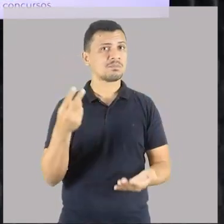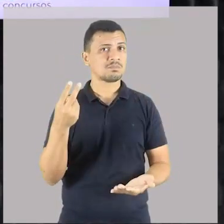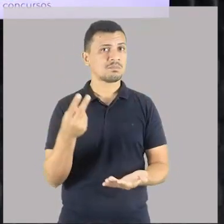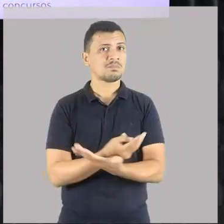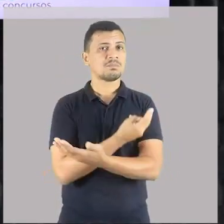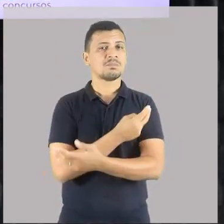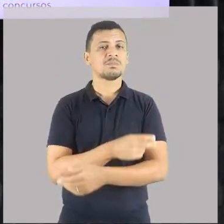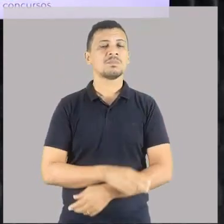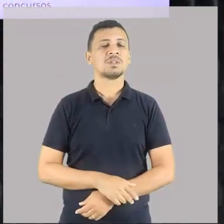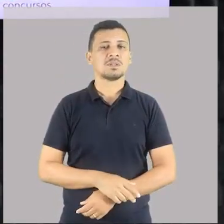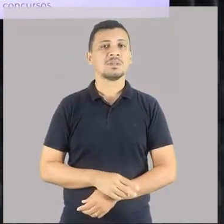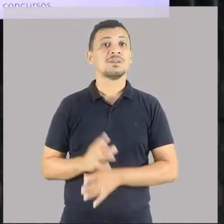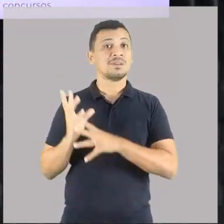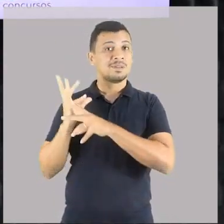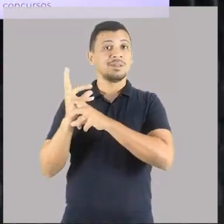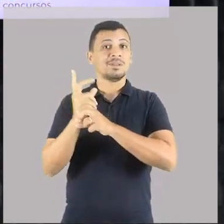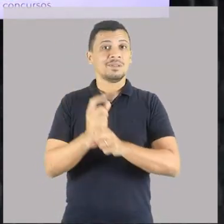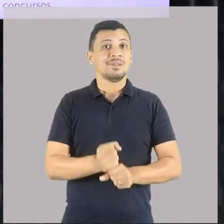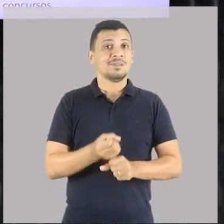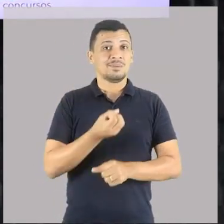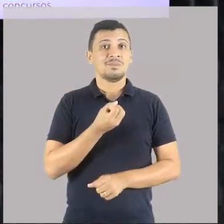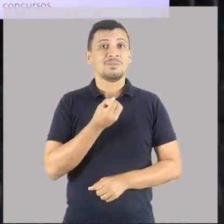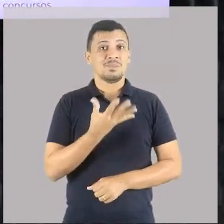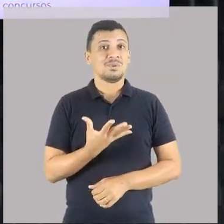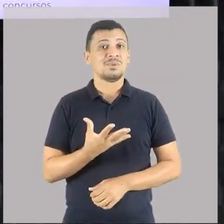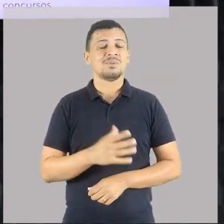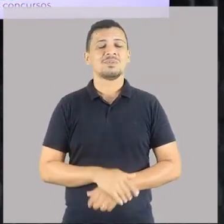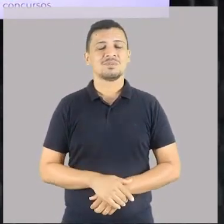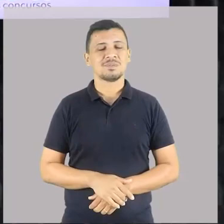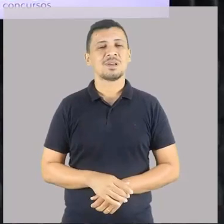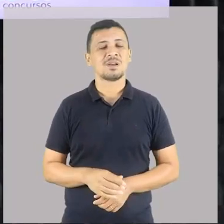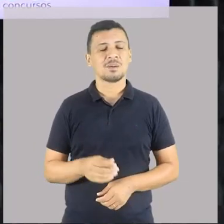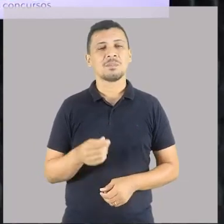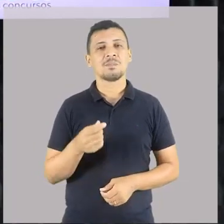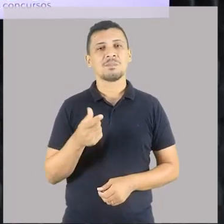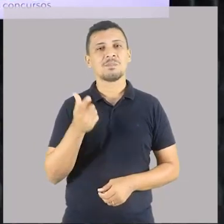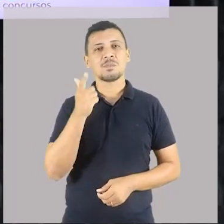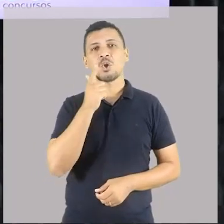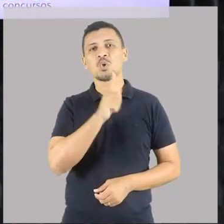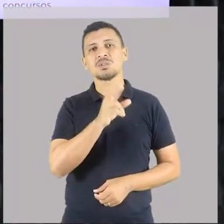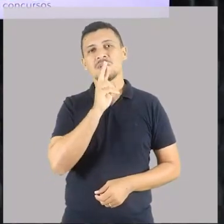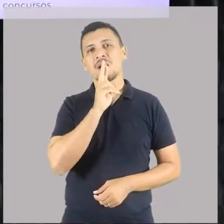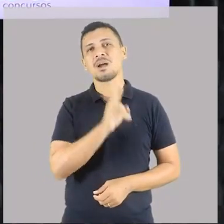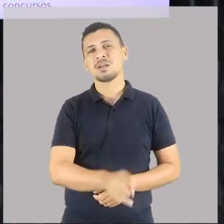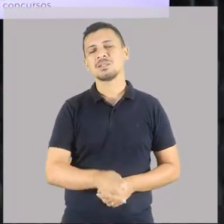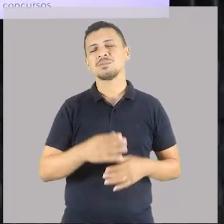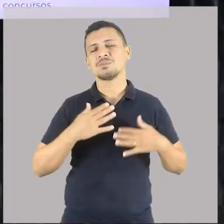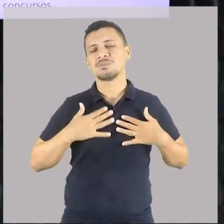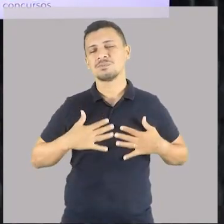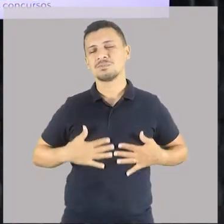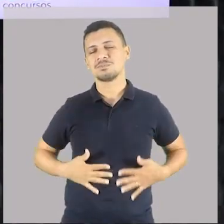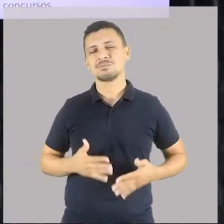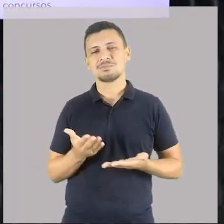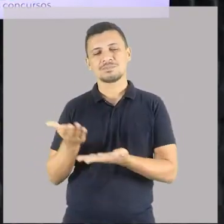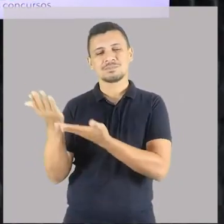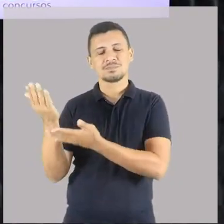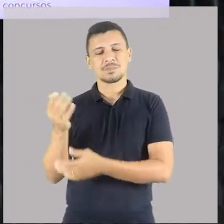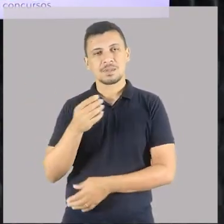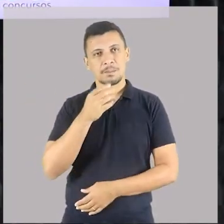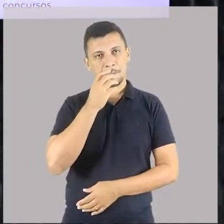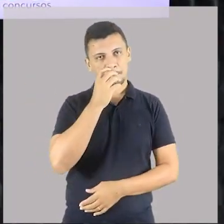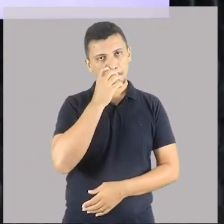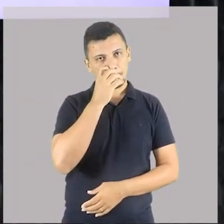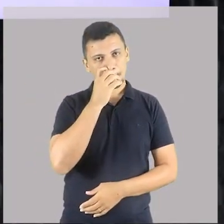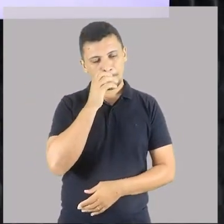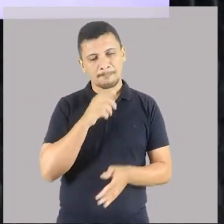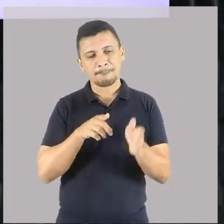é bom lembrar dessas informações para que a gente possa trabalhar as questões aqui com tranquilidade. Além das questões que nós vamos